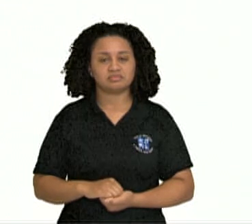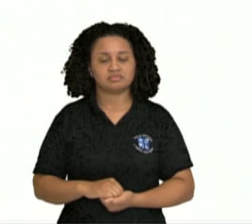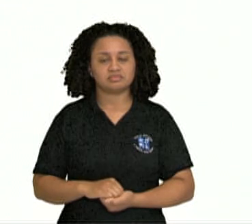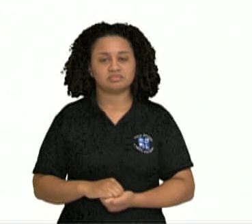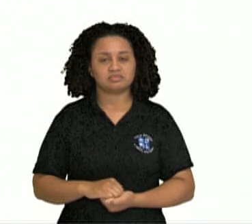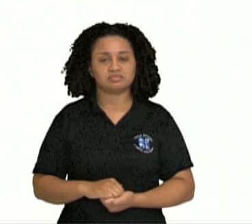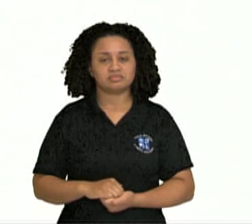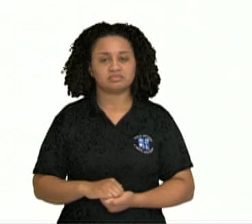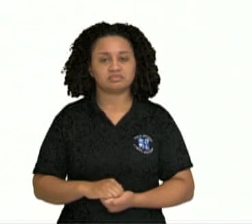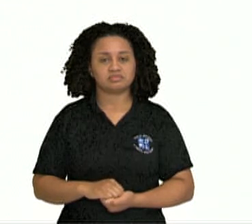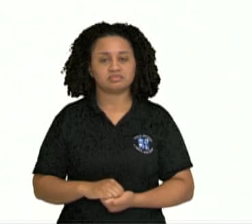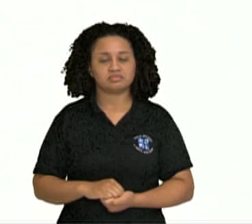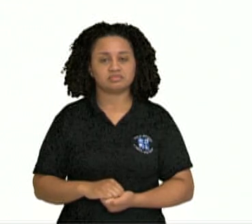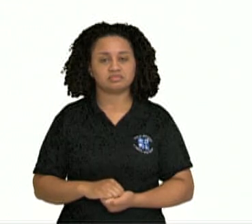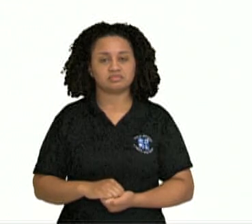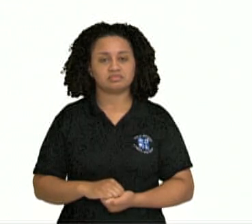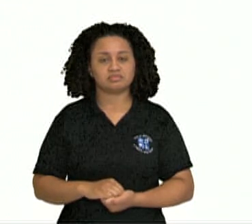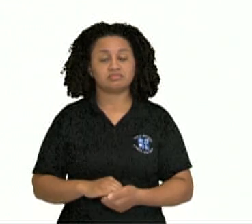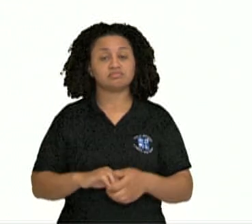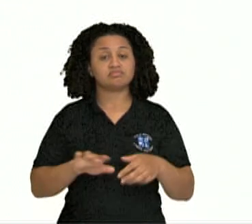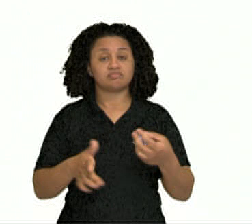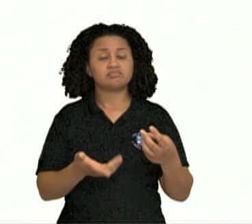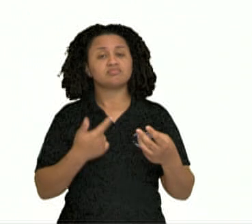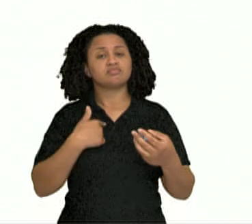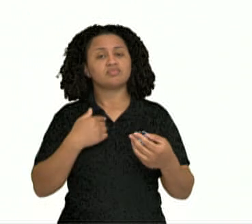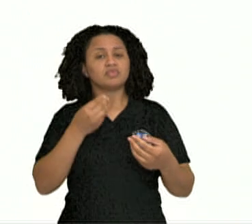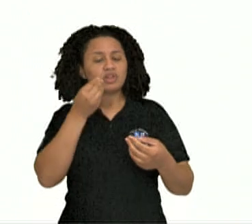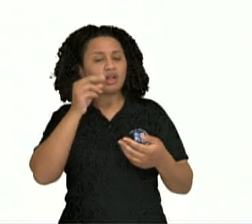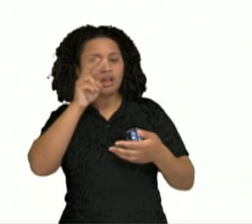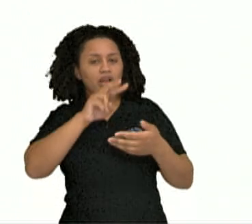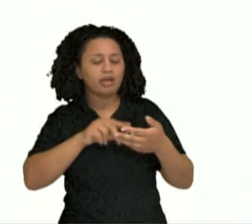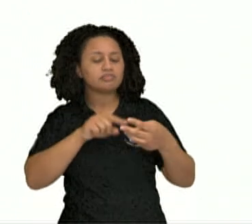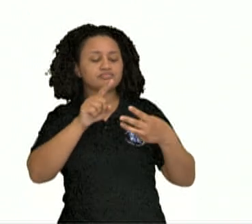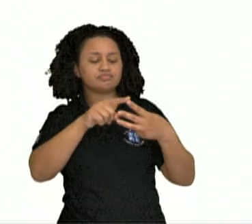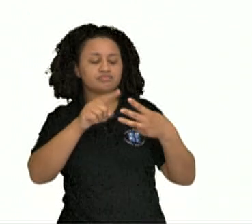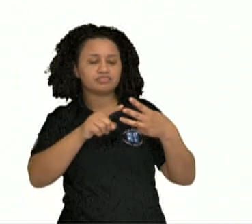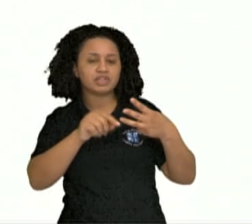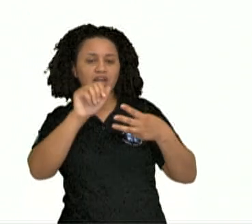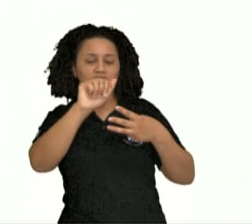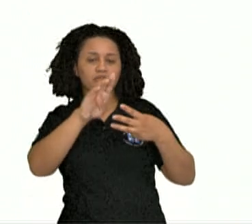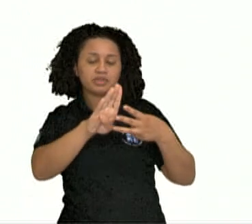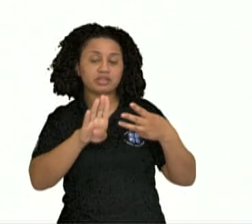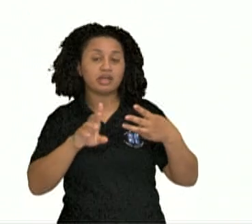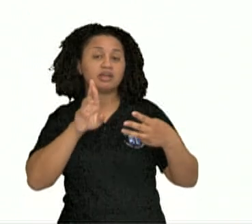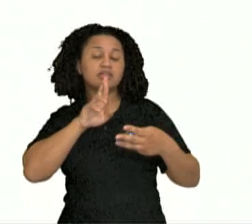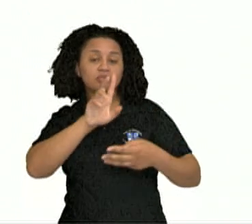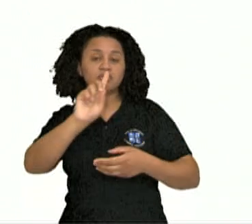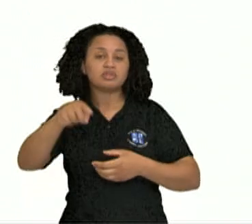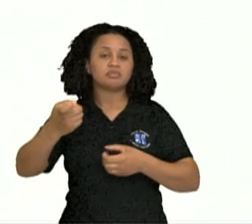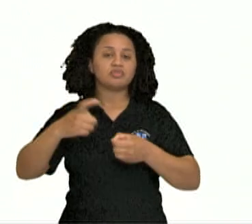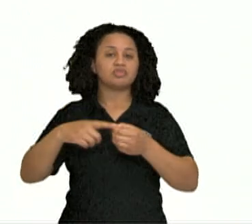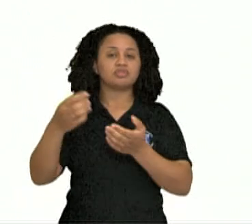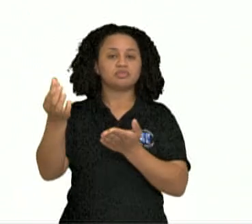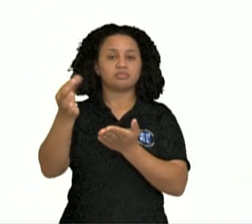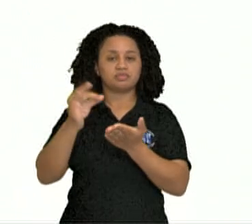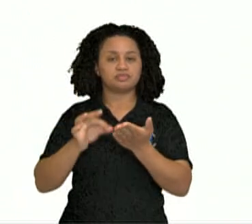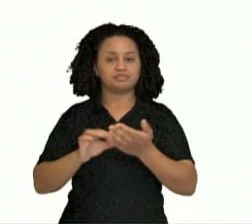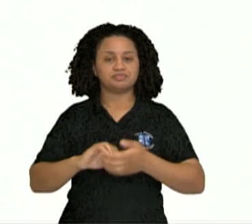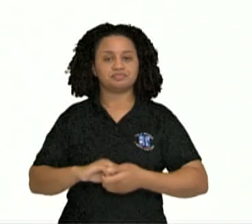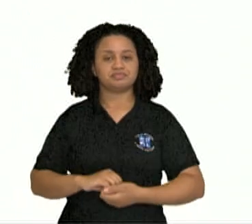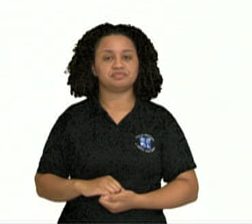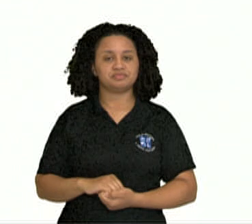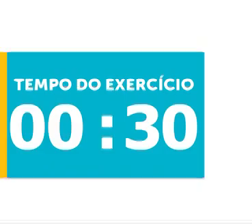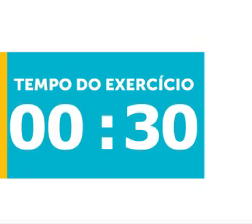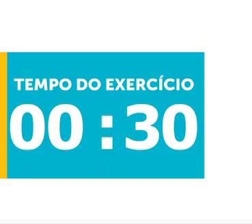por que lo hace. Então, tente se recordar aí do que nós lemos, responda e já voltamos para conferir as